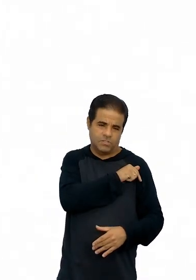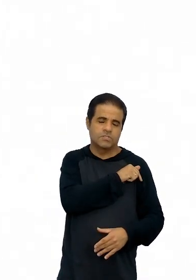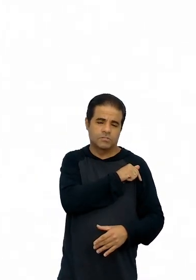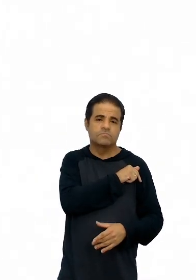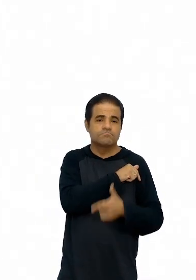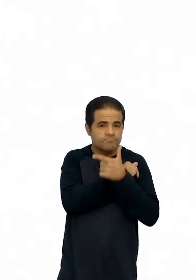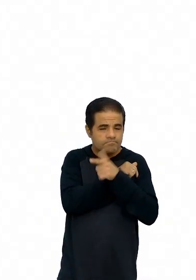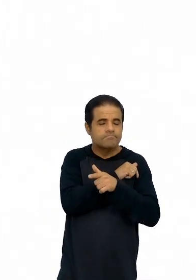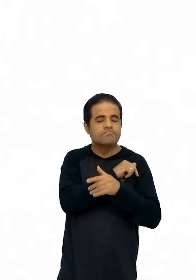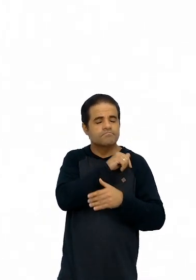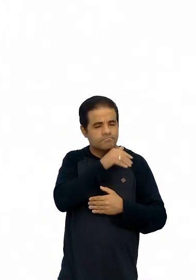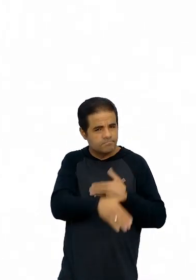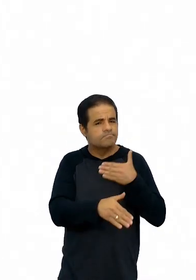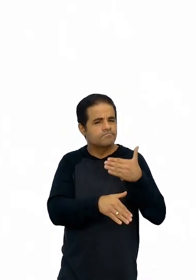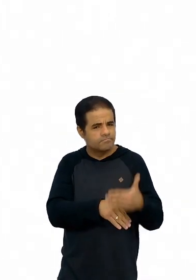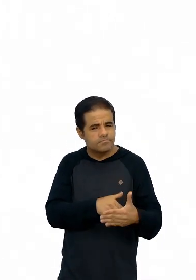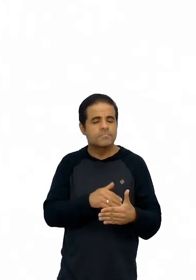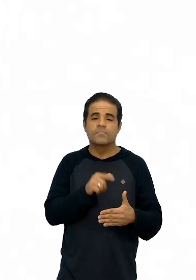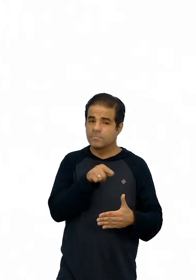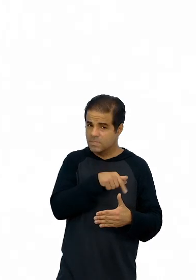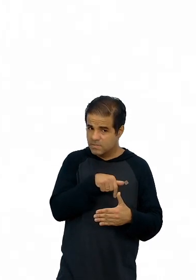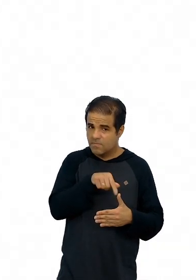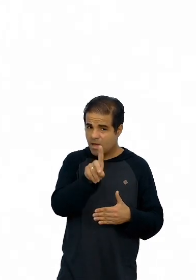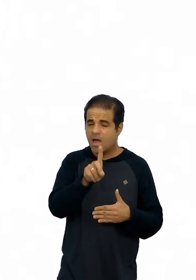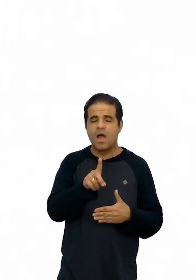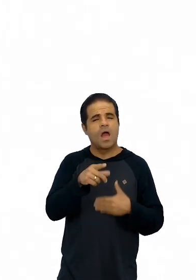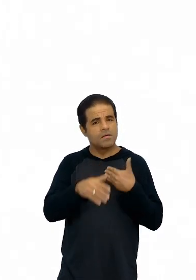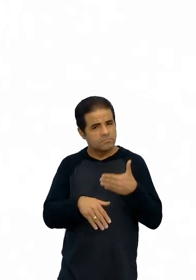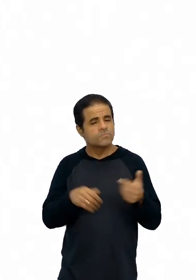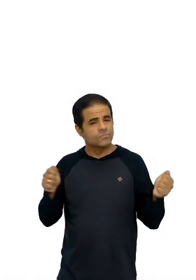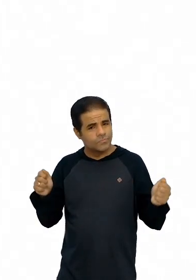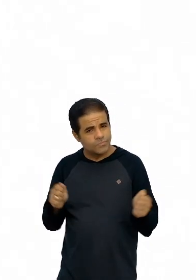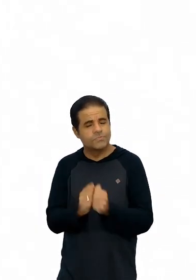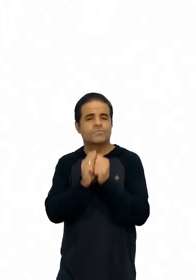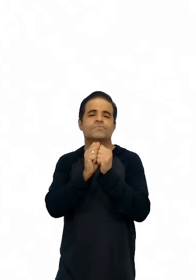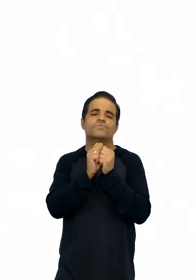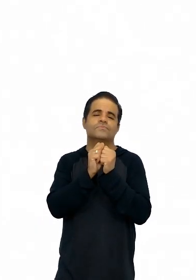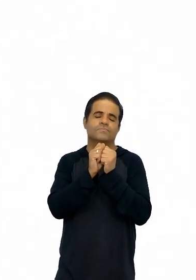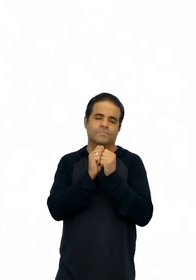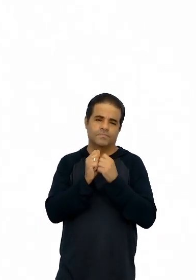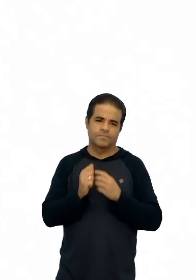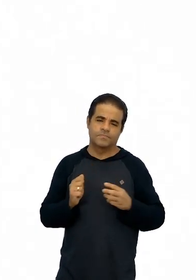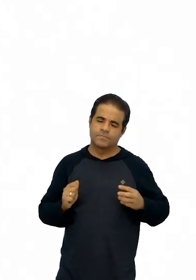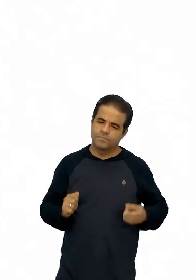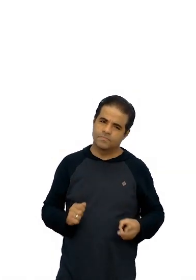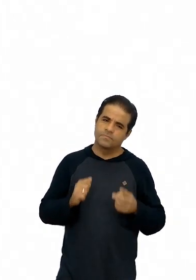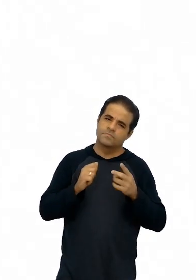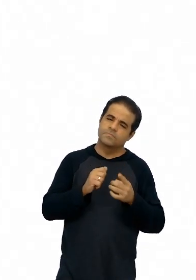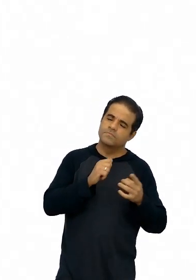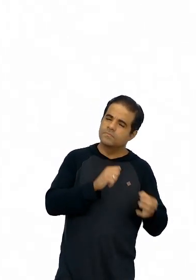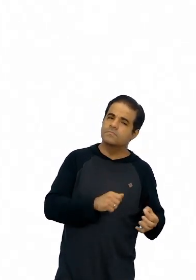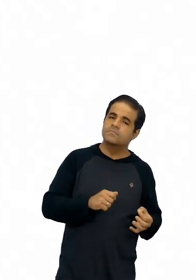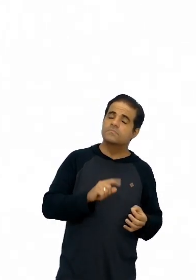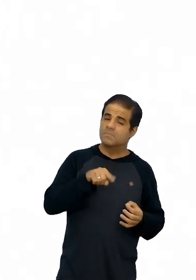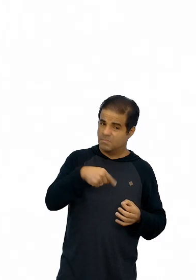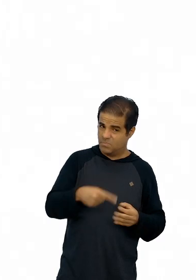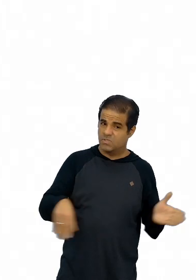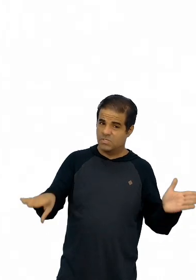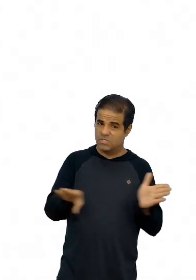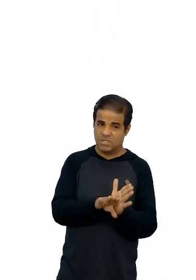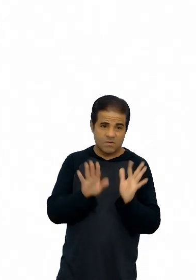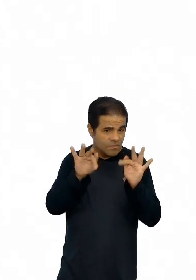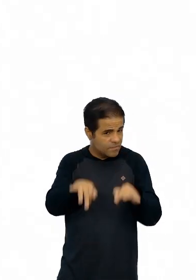e conforme vocês vão caminhando, eles vão caminhando juntos, porque senão, chegar lá no